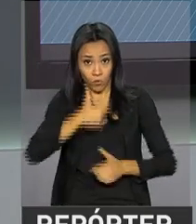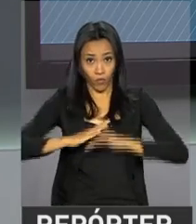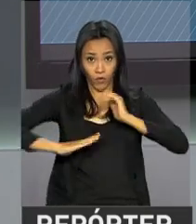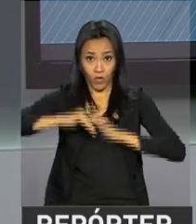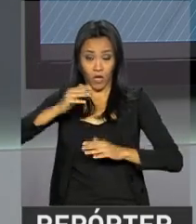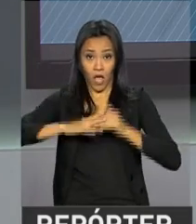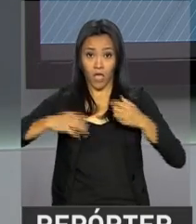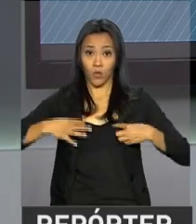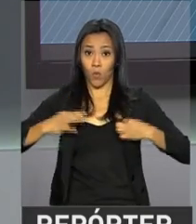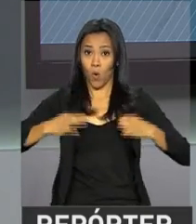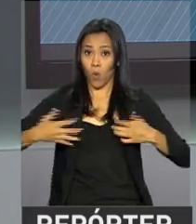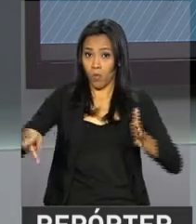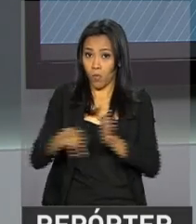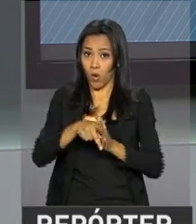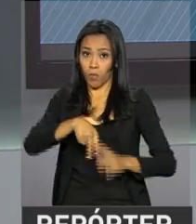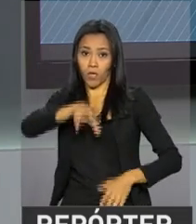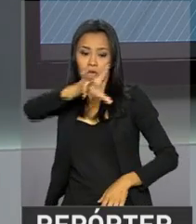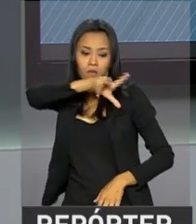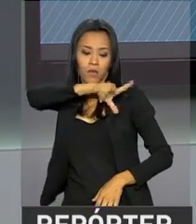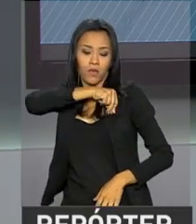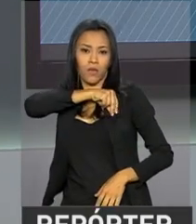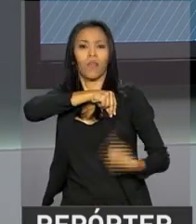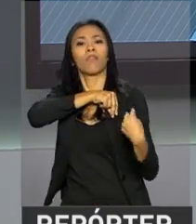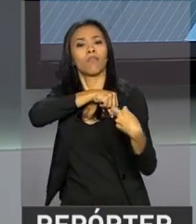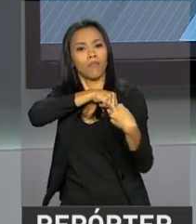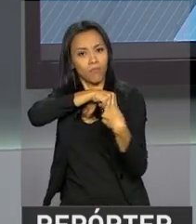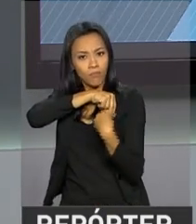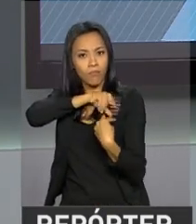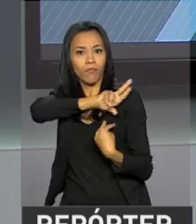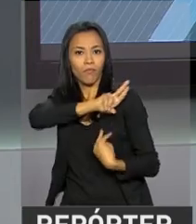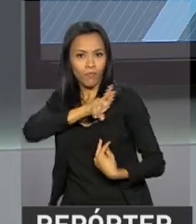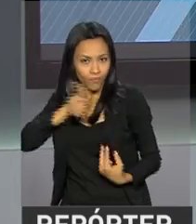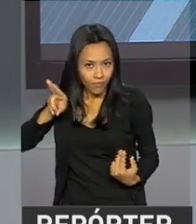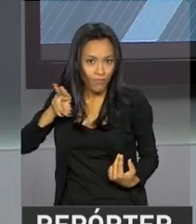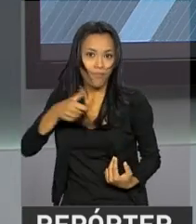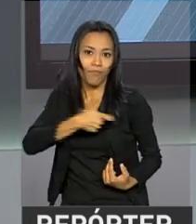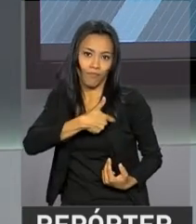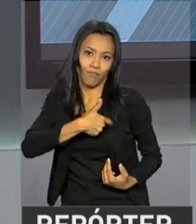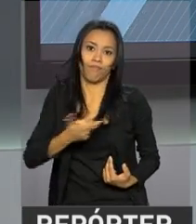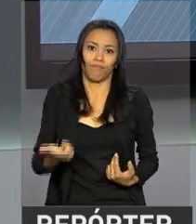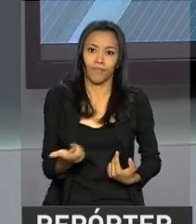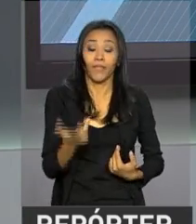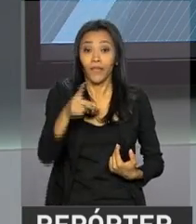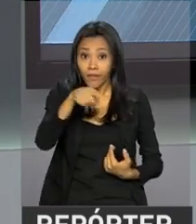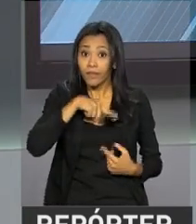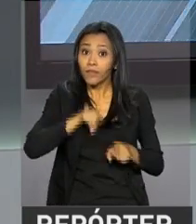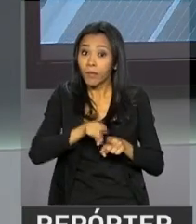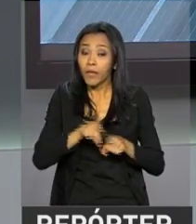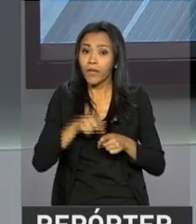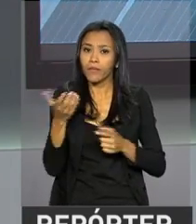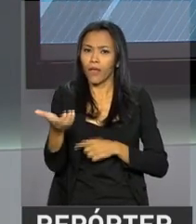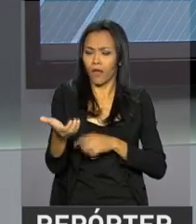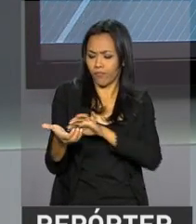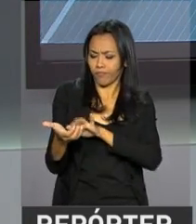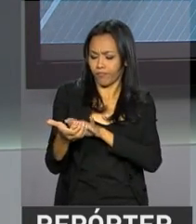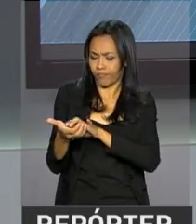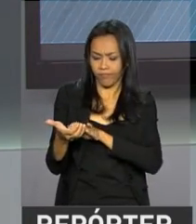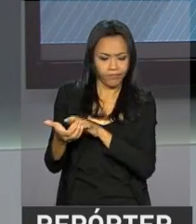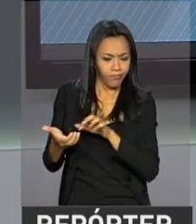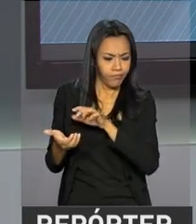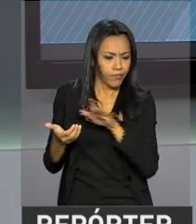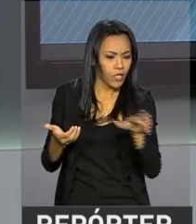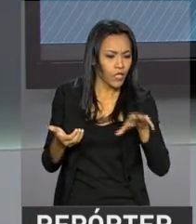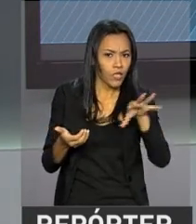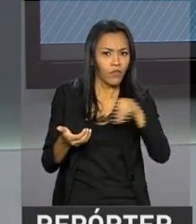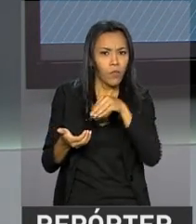os que vimos na reportagem além do colete eles usam um crachá com dados pessoais e levam um dispositivo móvel de coleta